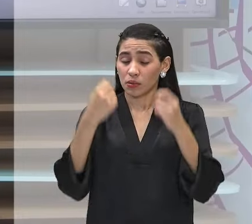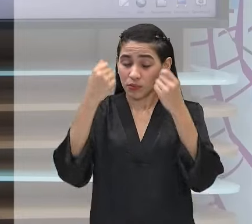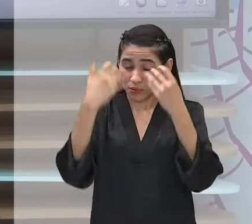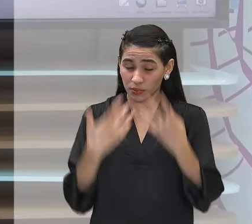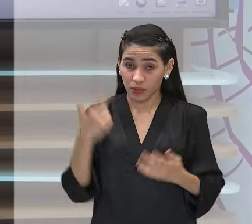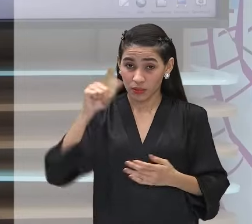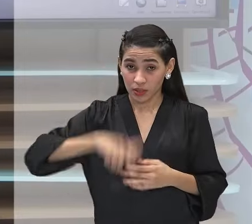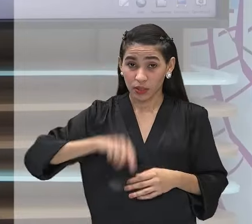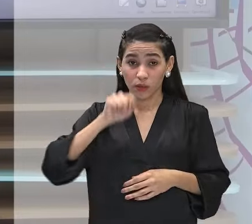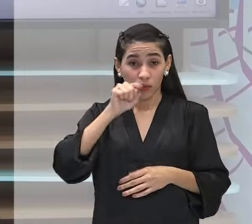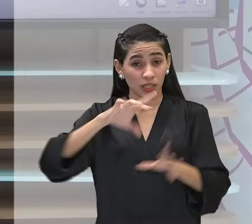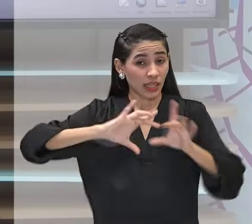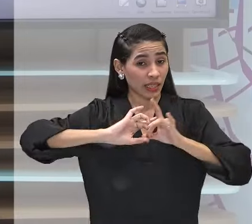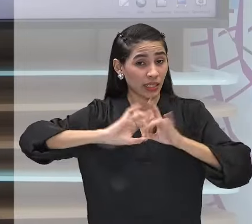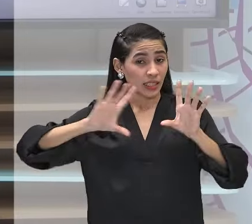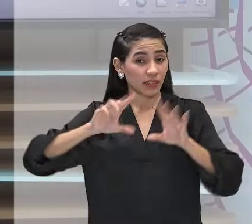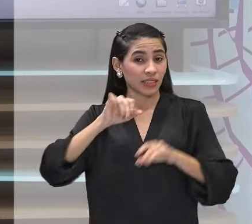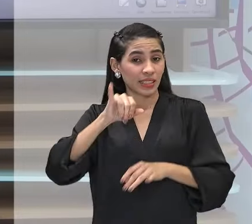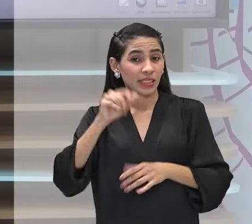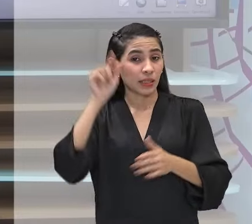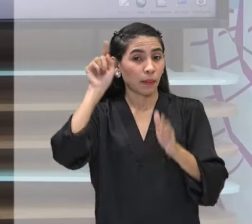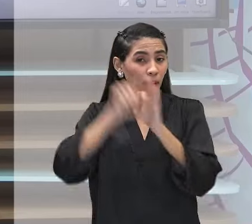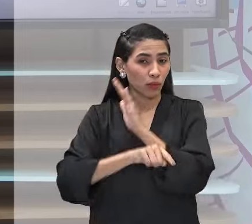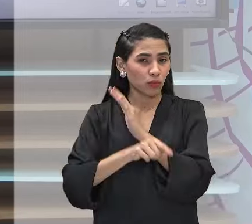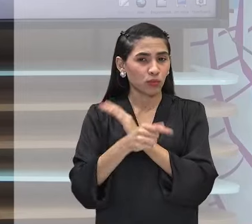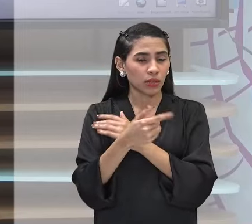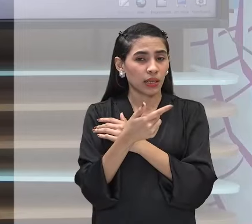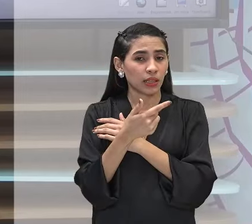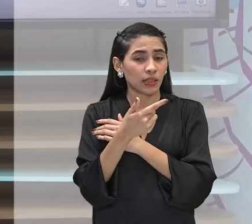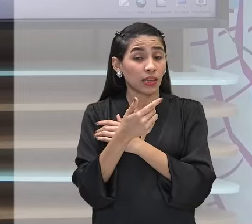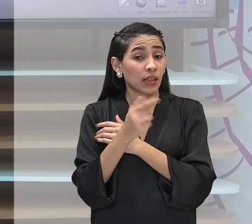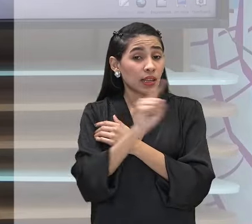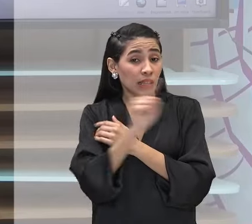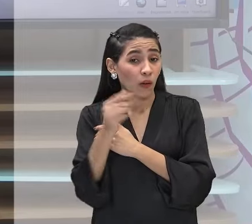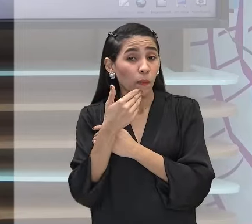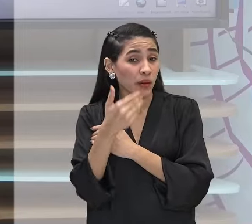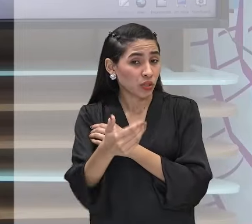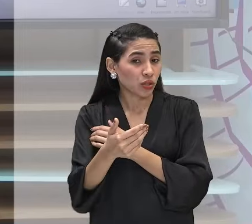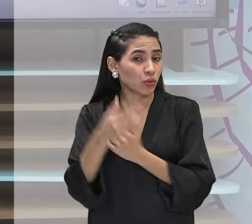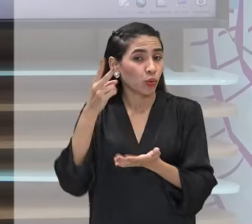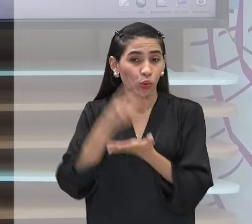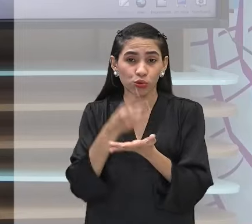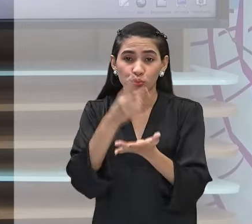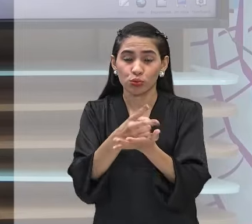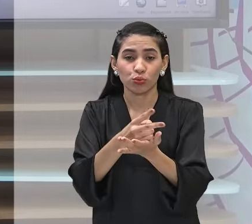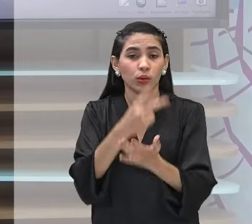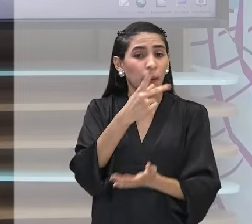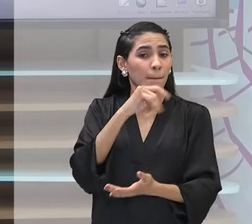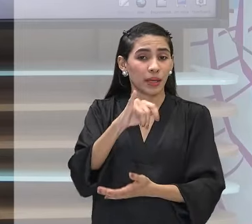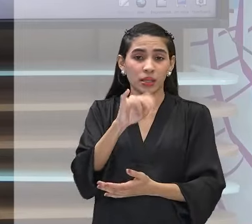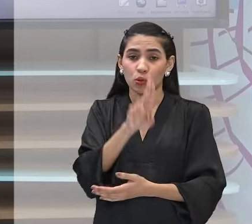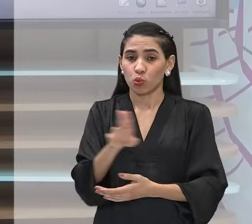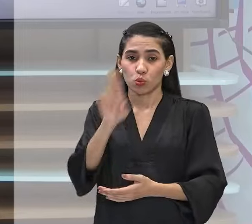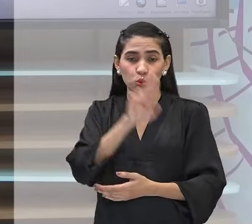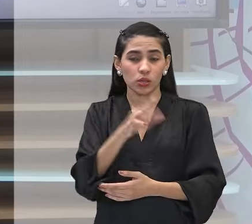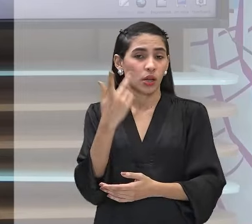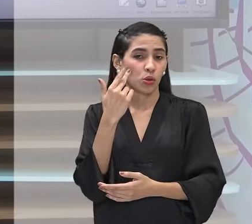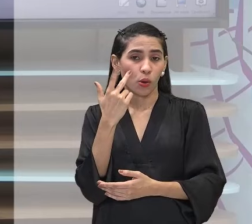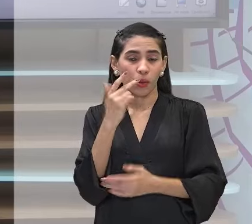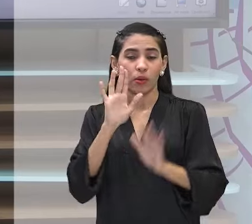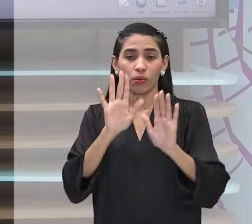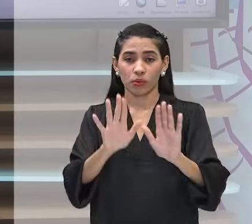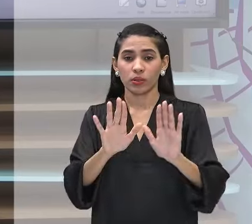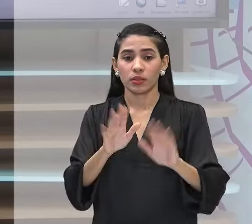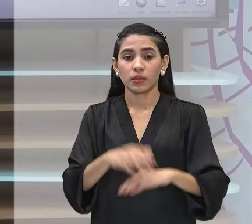você é livre quando não vier Não mexa deixe em forma de letra Só somente o pi que você